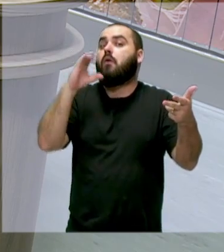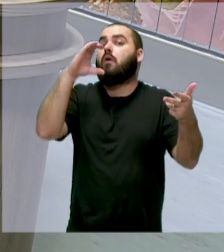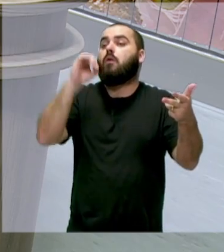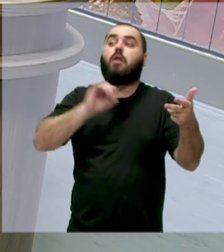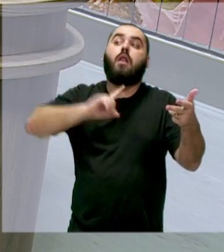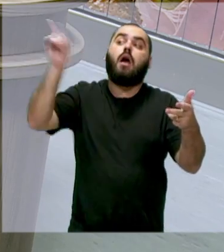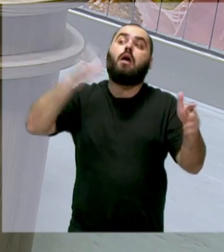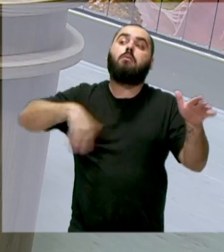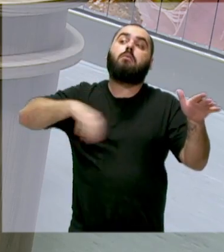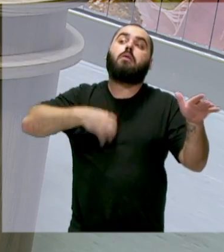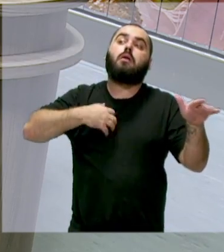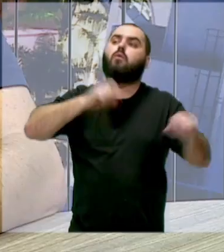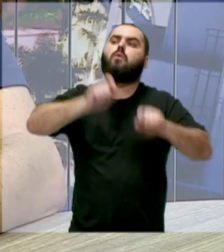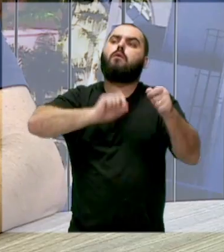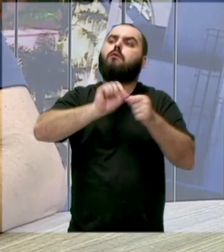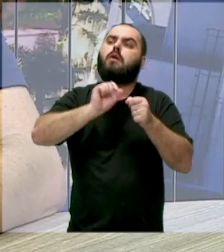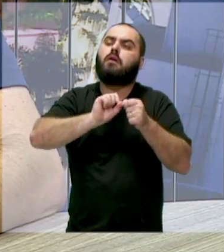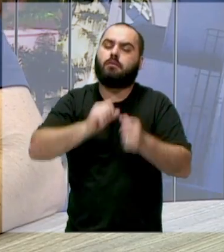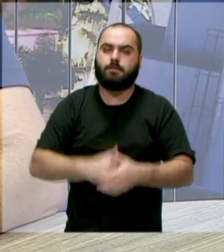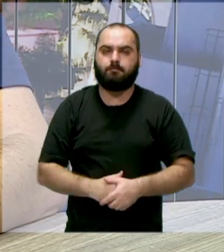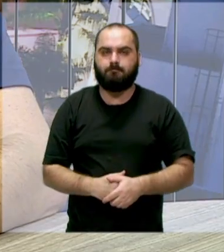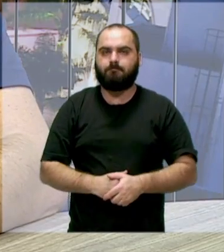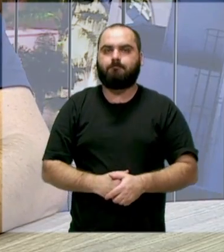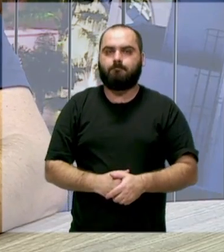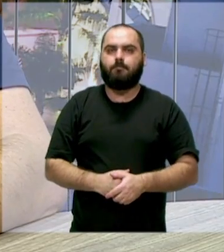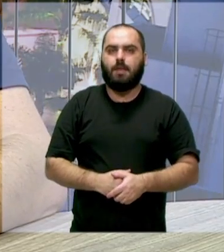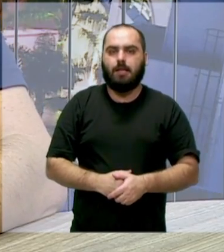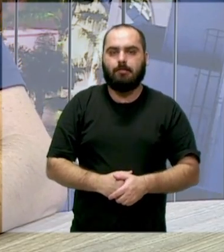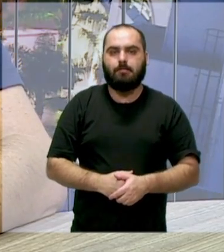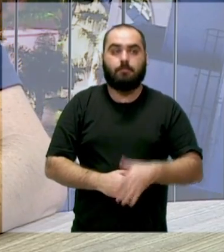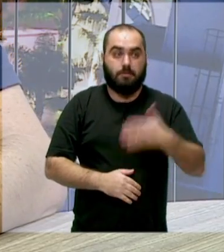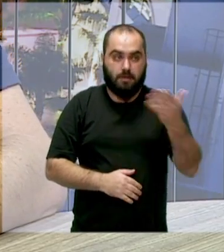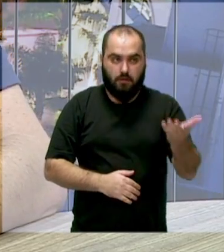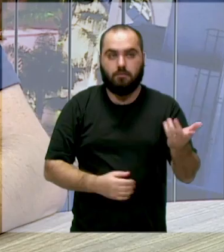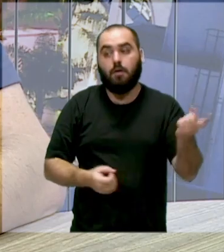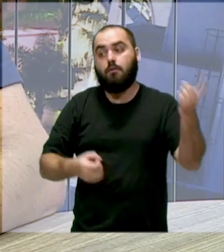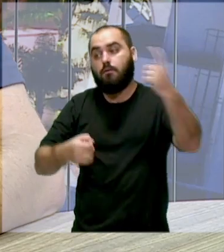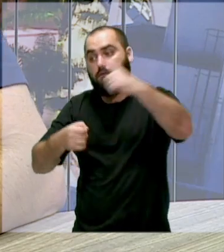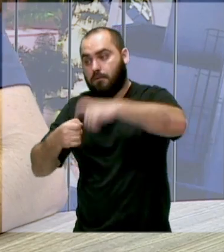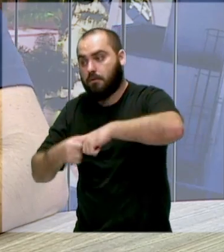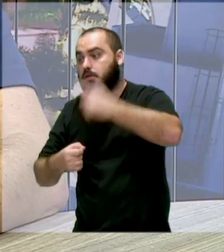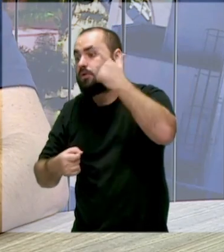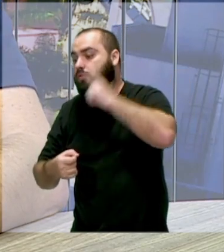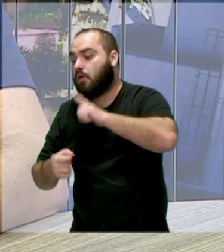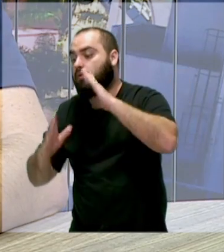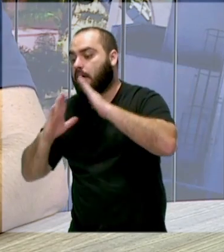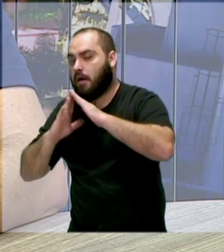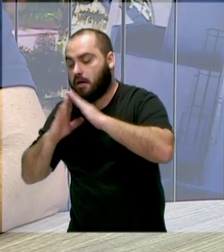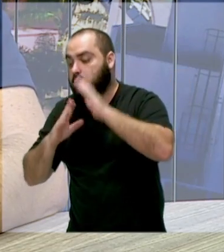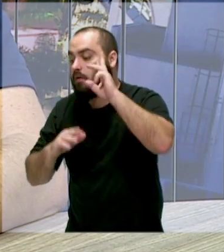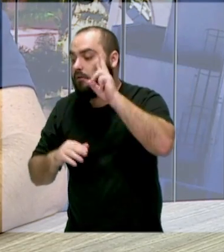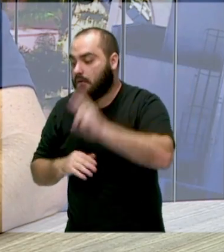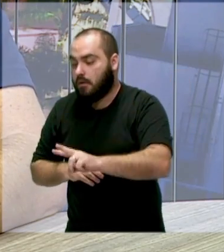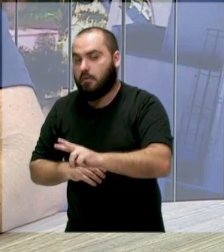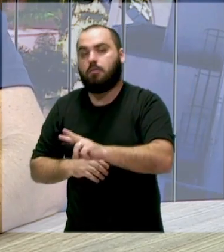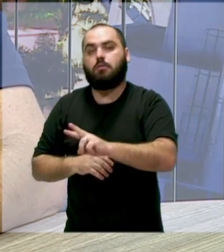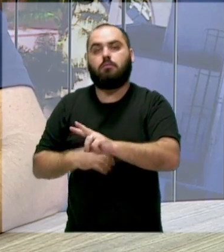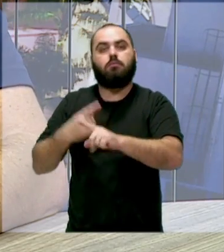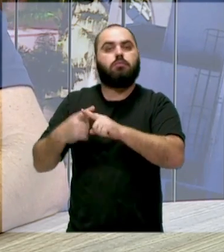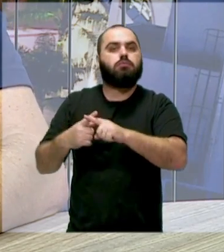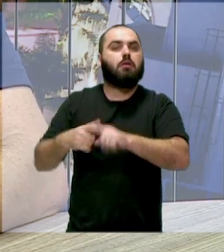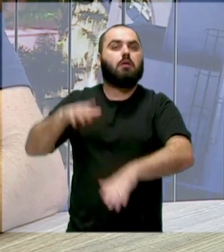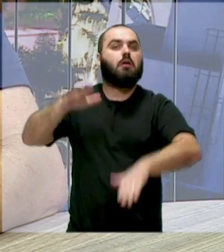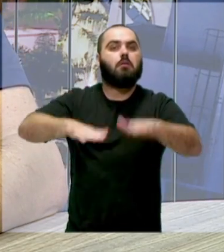Praia Brava, o que foi feito? O que nós realizamos? Nós retornamos de novo nesse imóvel, porque muitas situações a pessoa